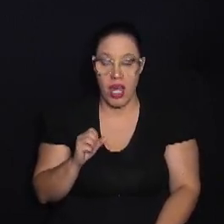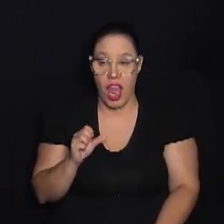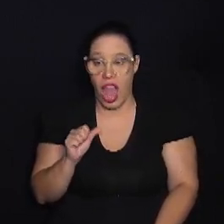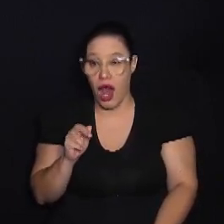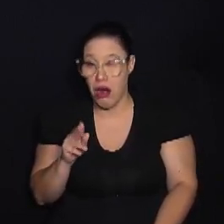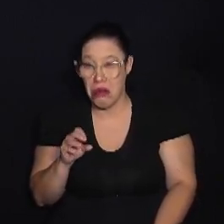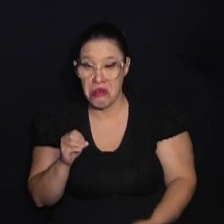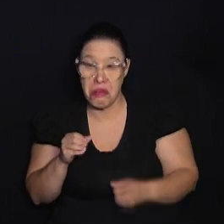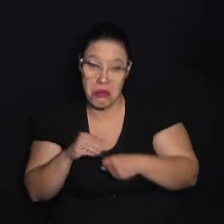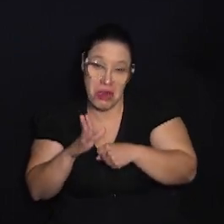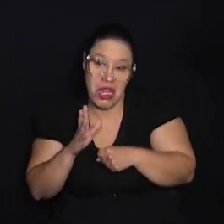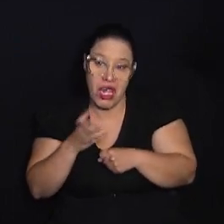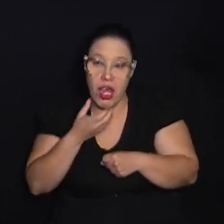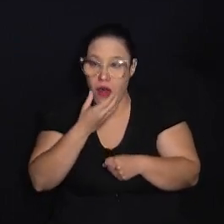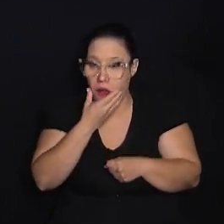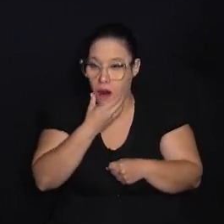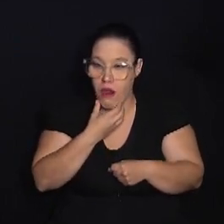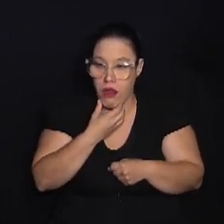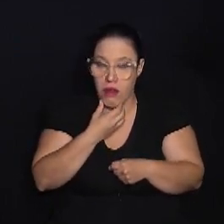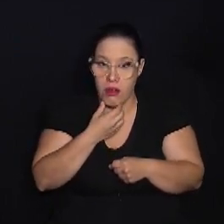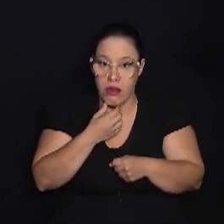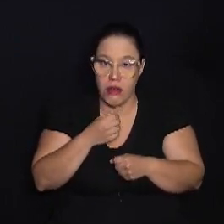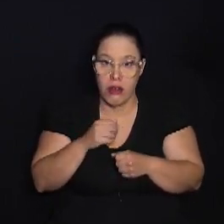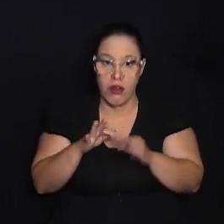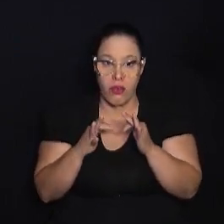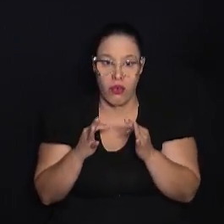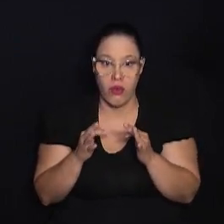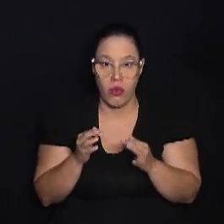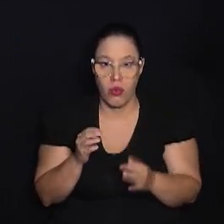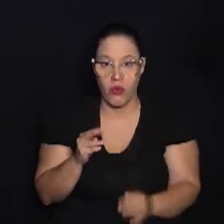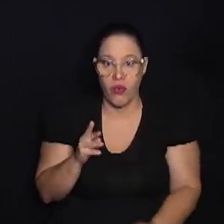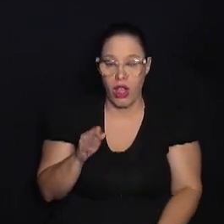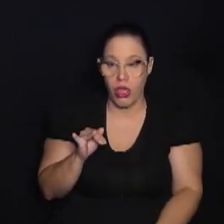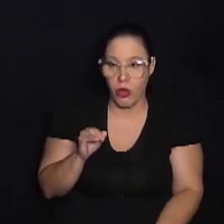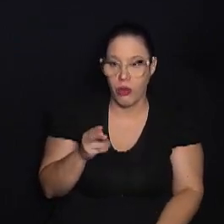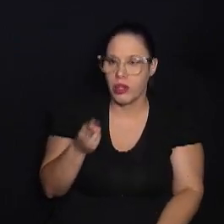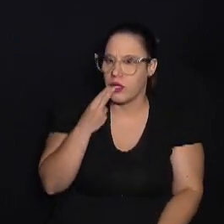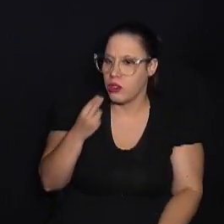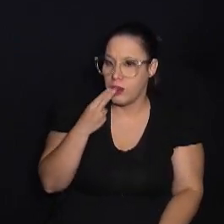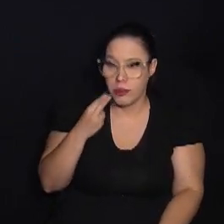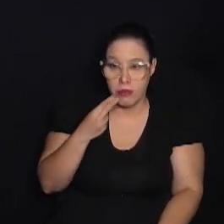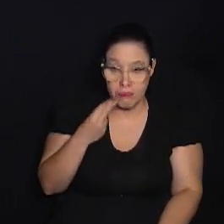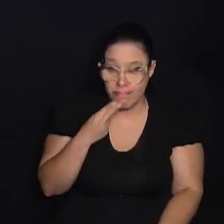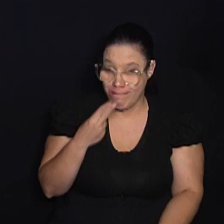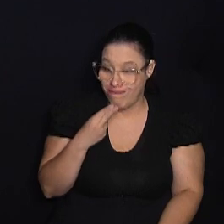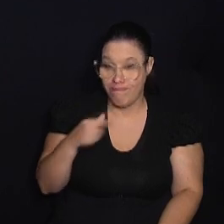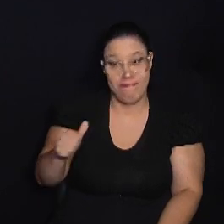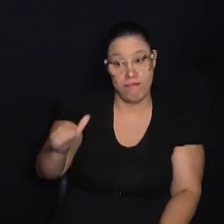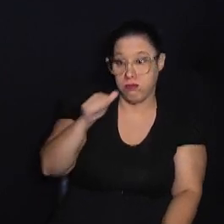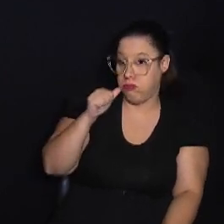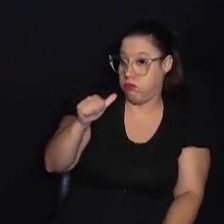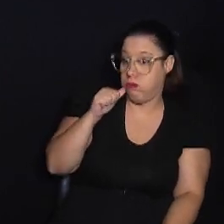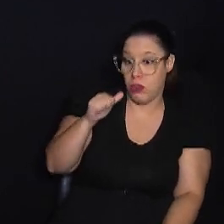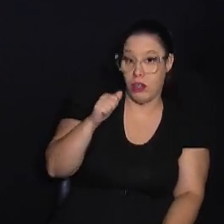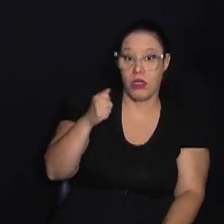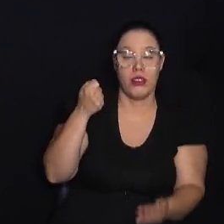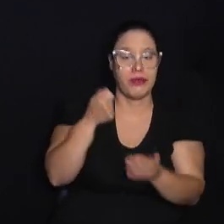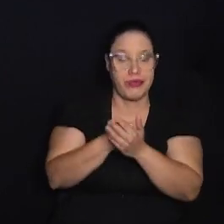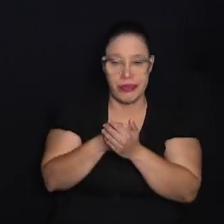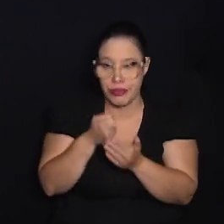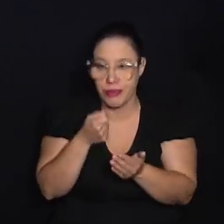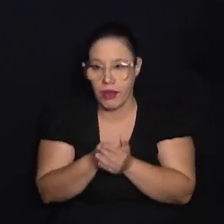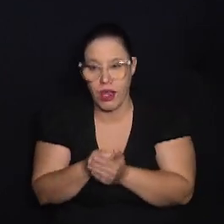da mucosa, mas os fatores de risco conhecido realmente o tabagismo e a gente não se cansa de reforçar e o consumo